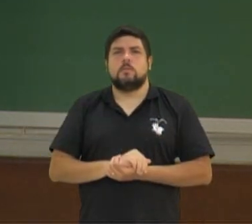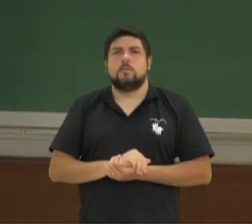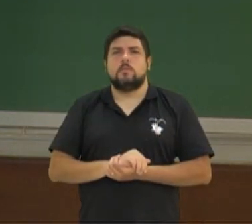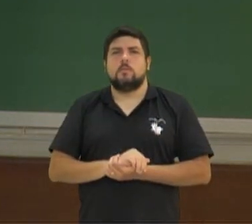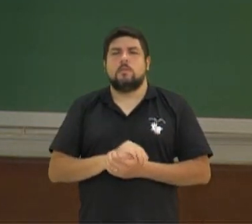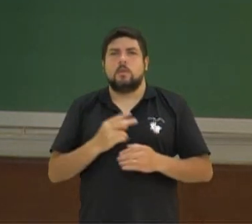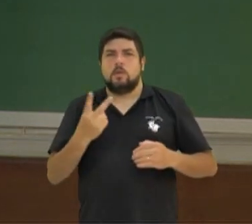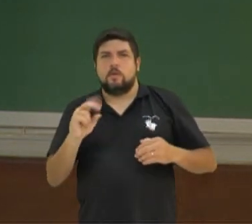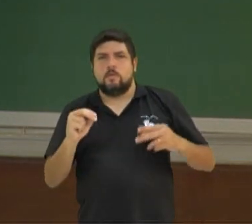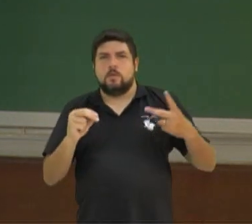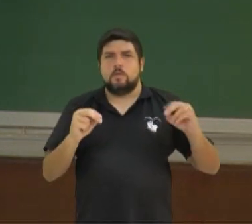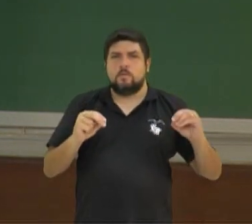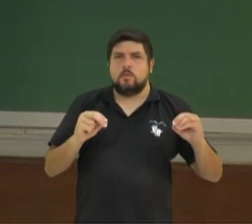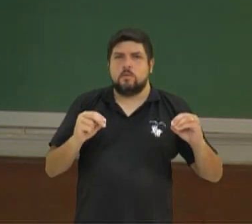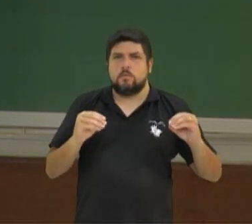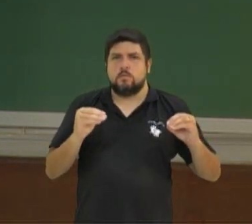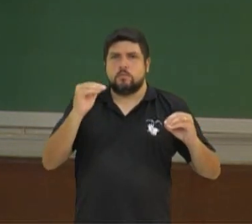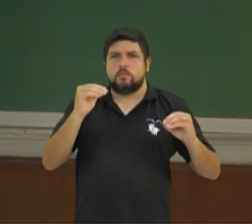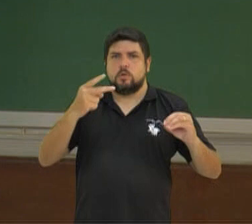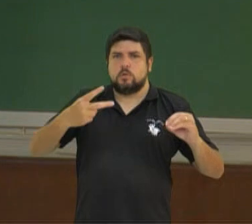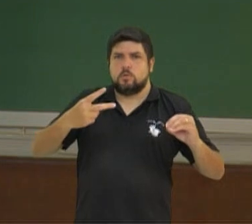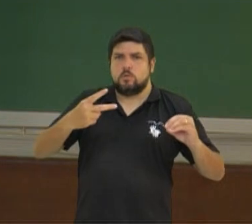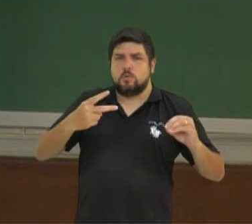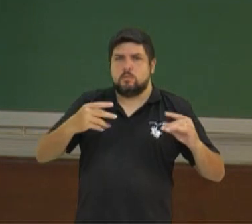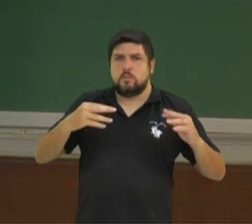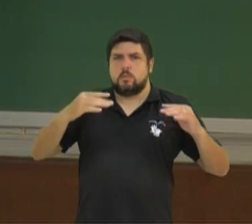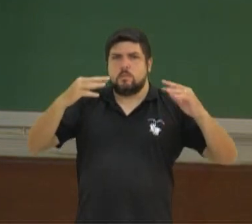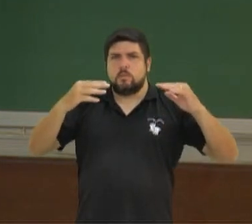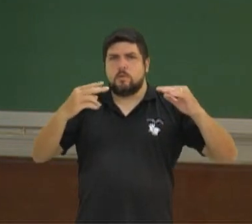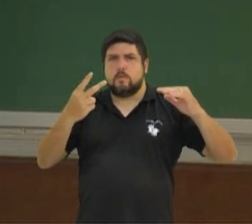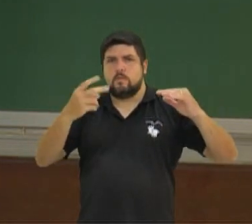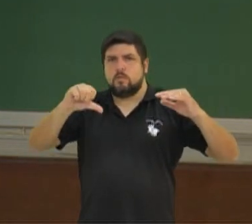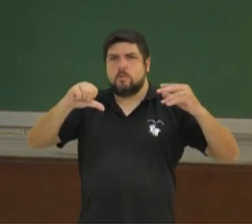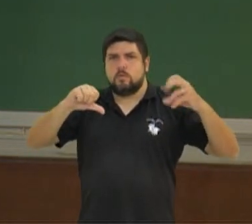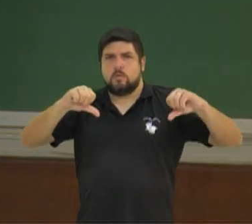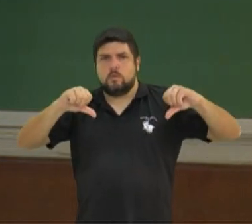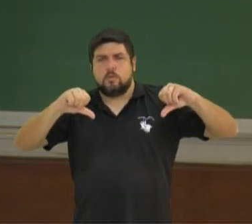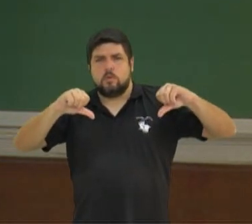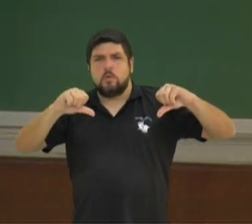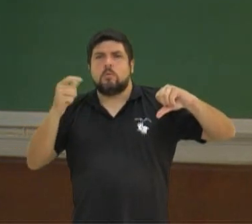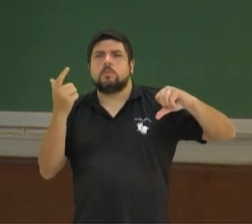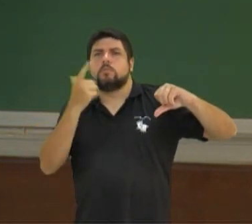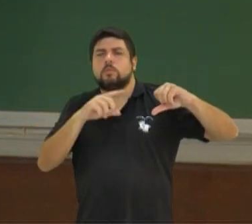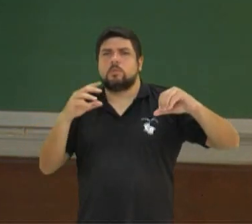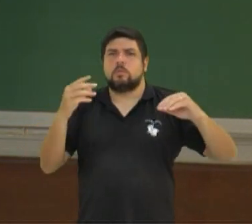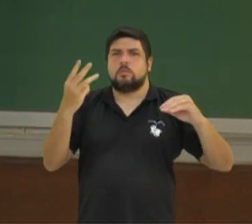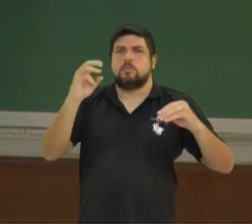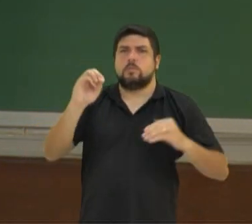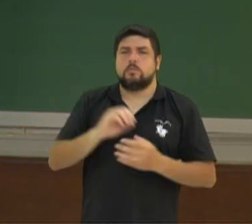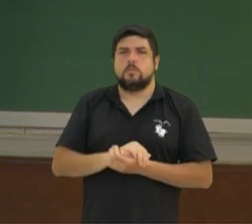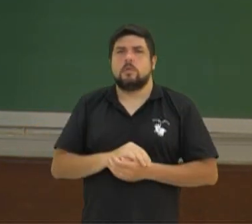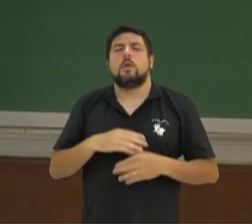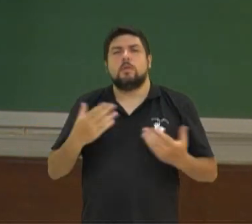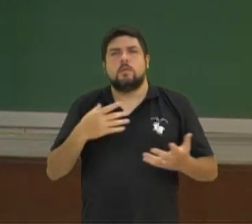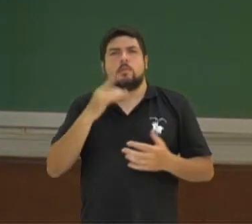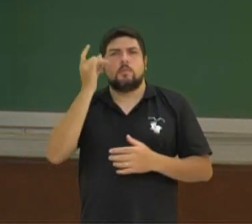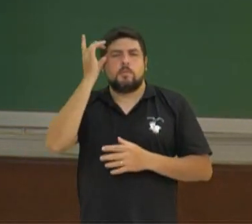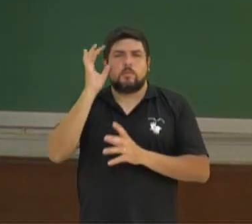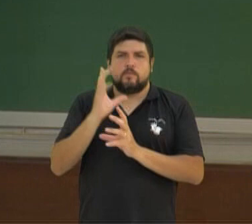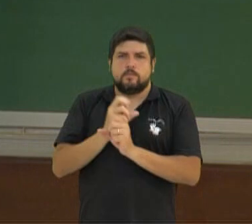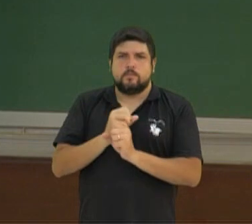precisa de 2 pontos, chegou em 29, 29, quem fizer 30 primeiro leva. Então fica fácil, né? A forma de pontuação dentro do